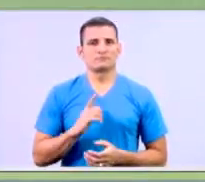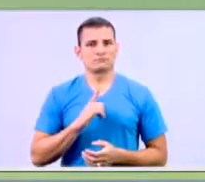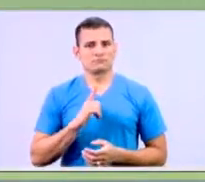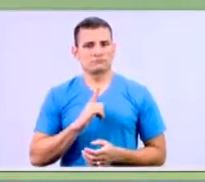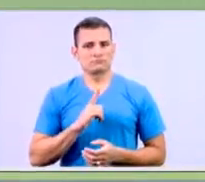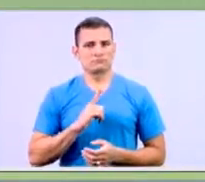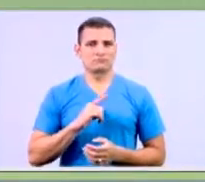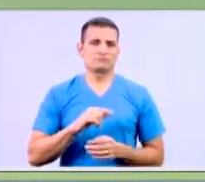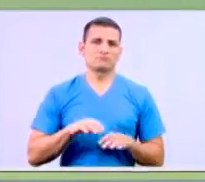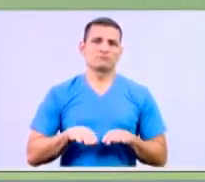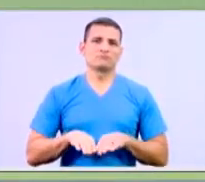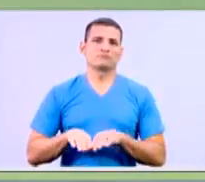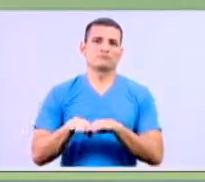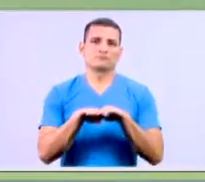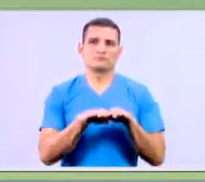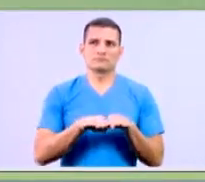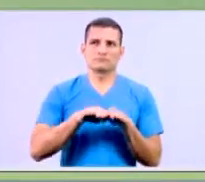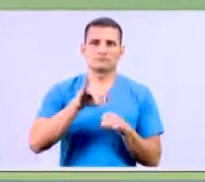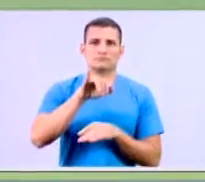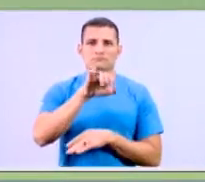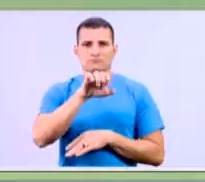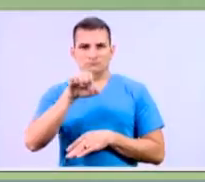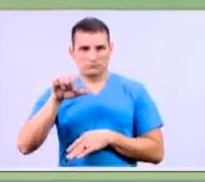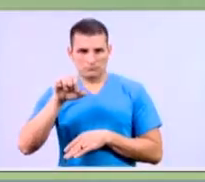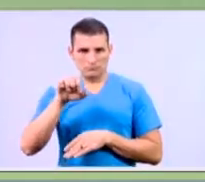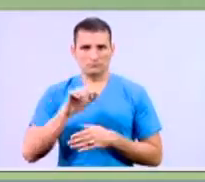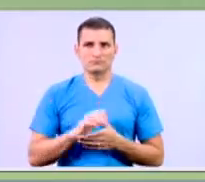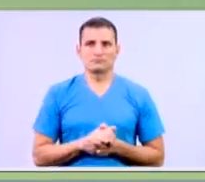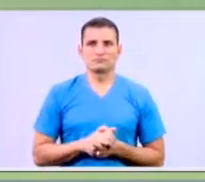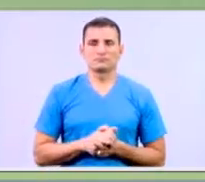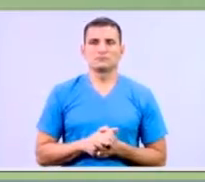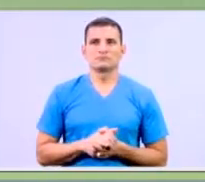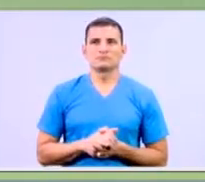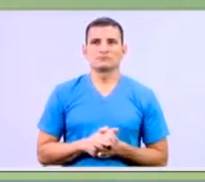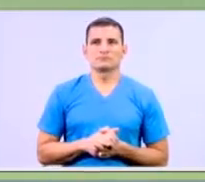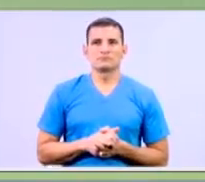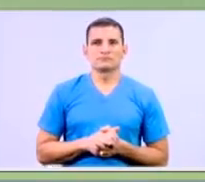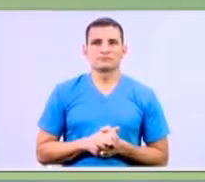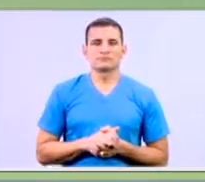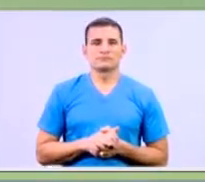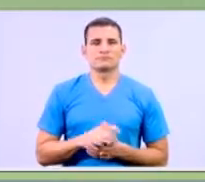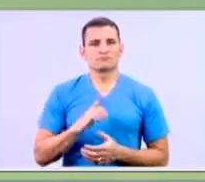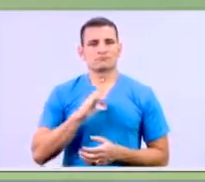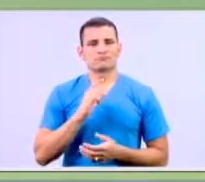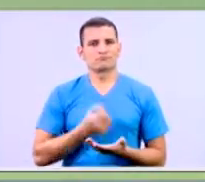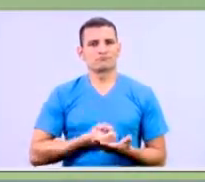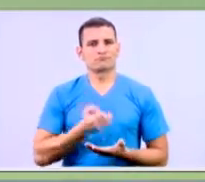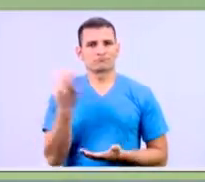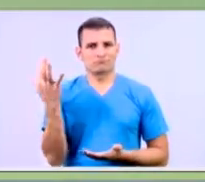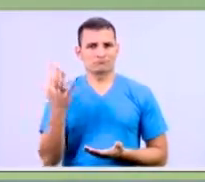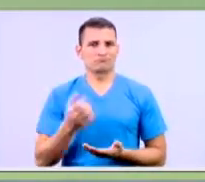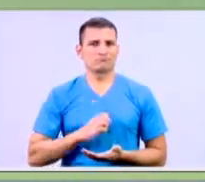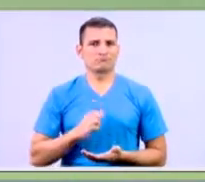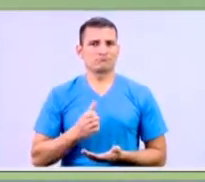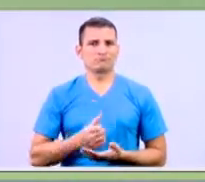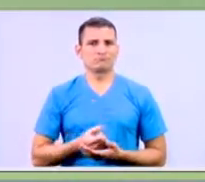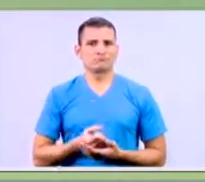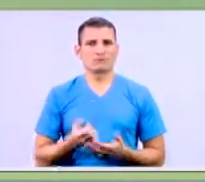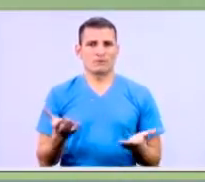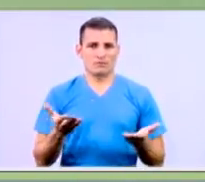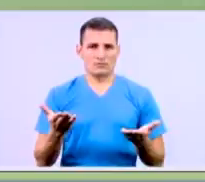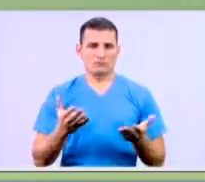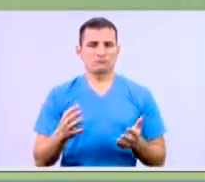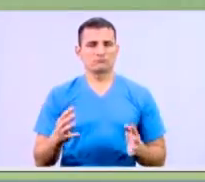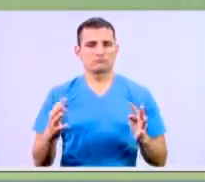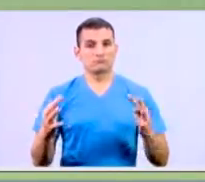os padrões do IEE, ou I3E, são muitos mesmo, são vários. Mas aqui nós vamos chamar a atenção